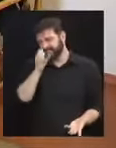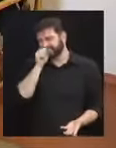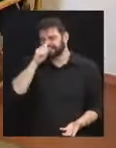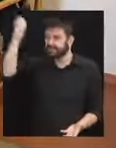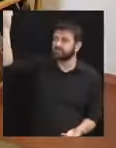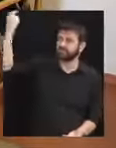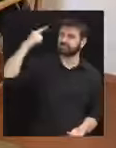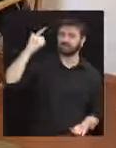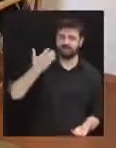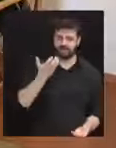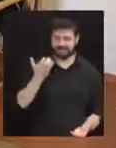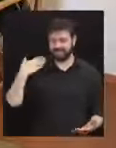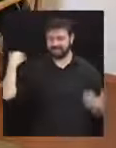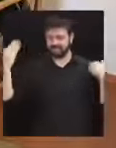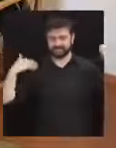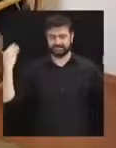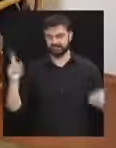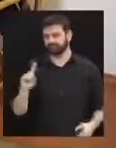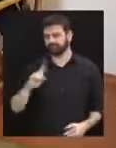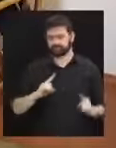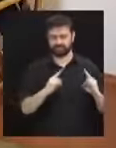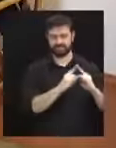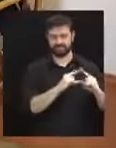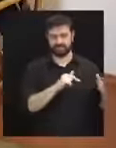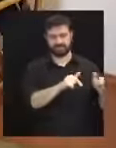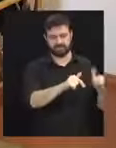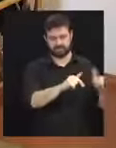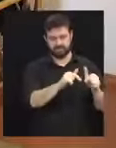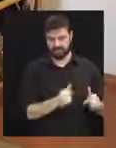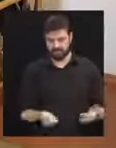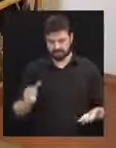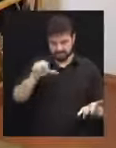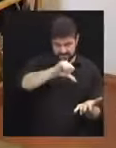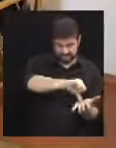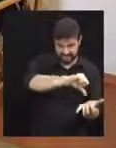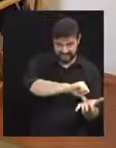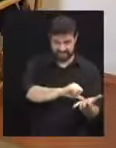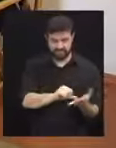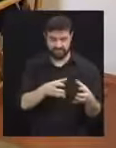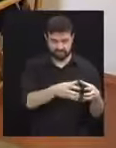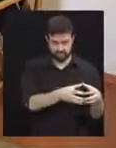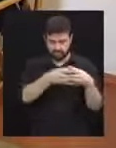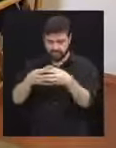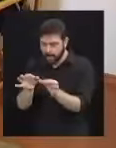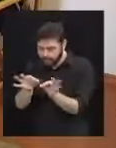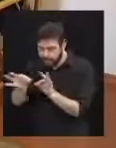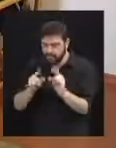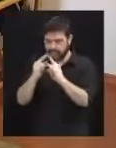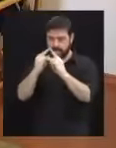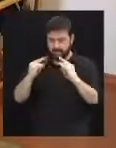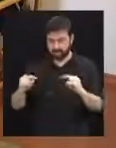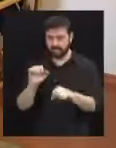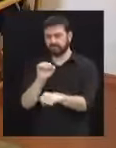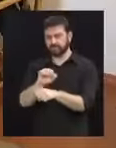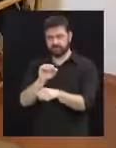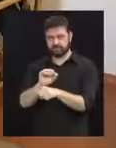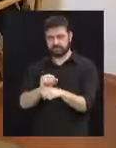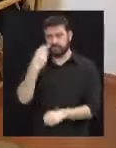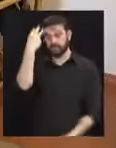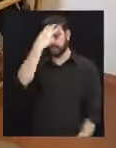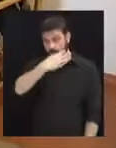sol, nós vamos para a feira, né, a gente vem para a sede, pega todo mundo que vai, leva, monta a feira, fica lá